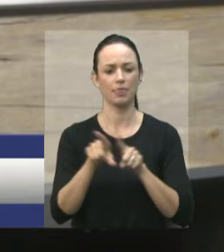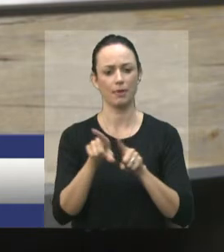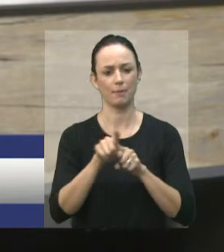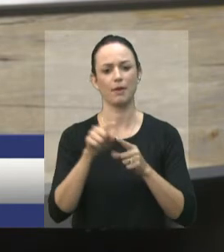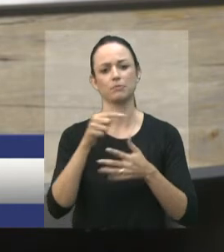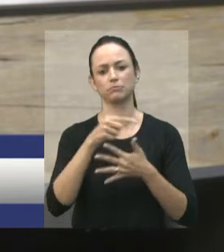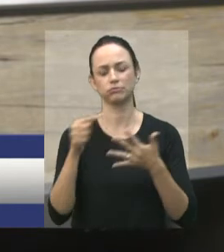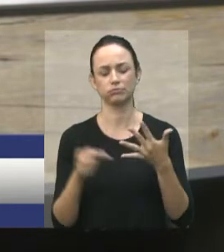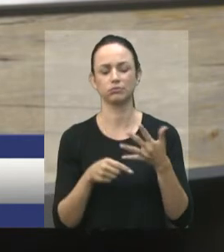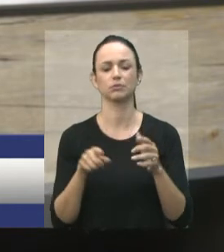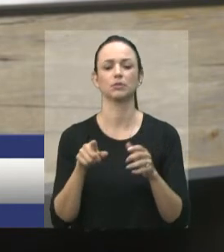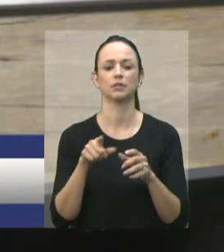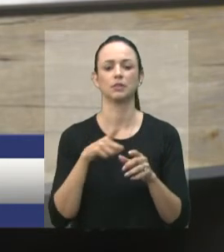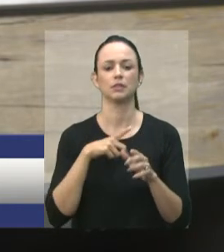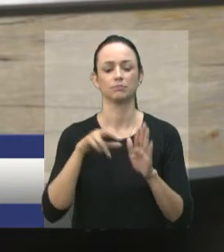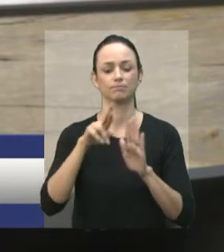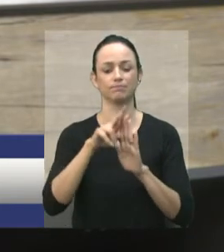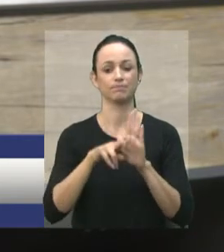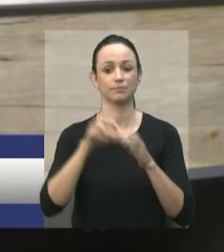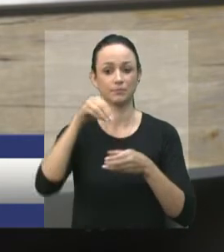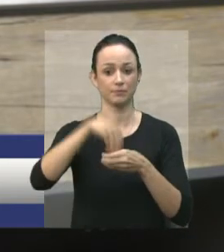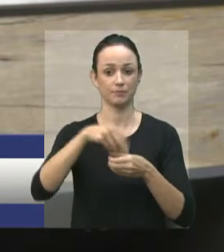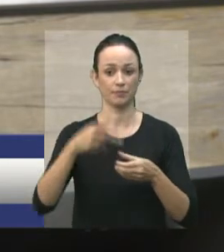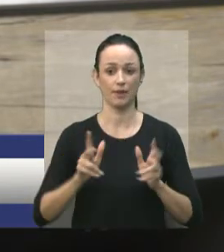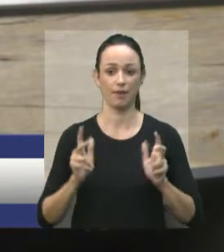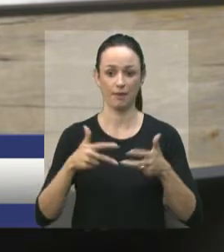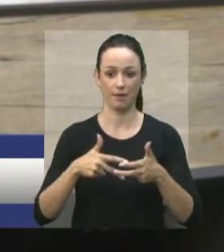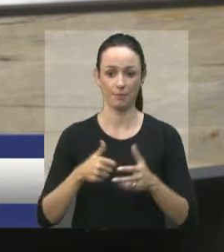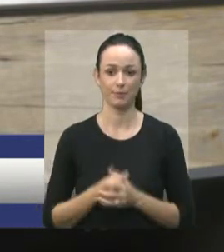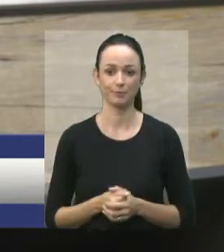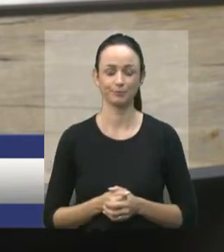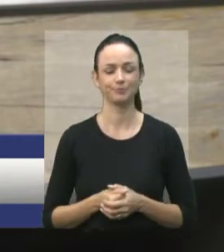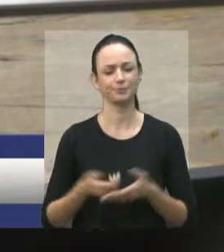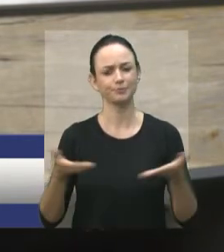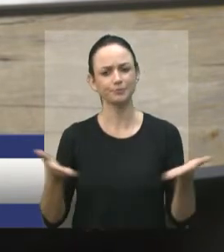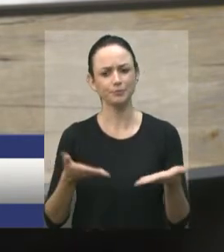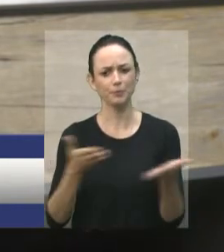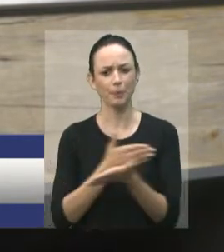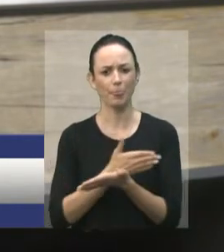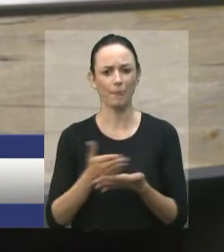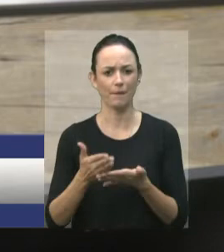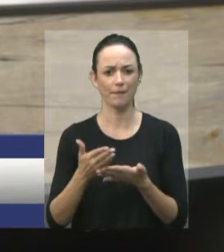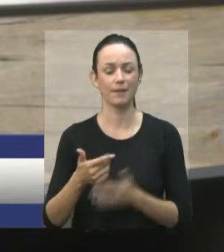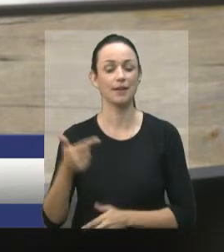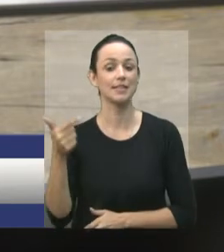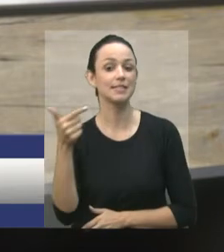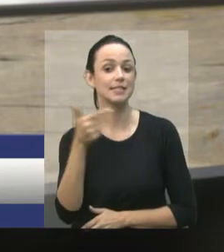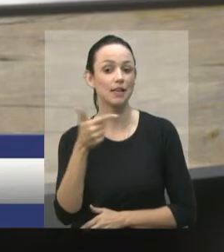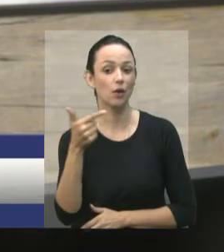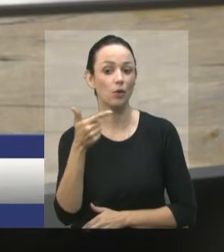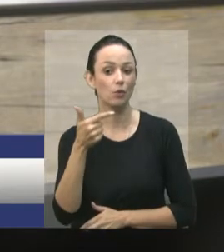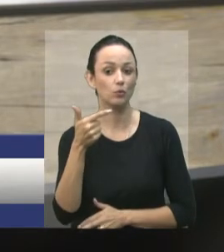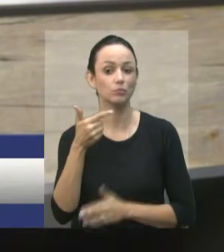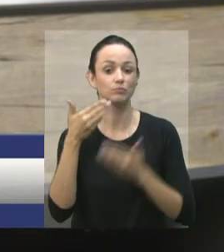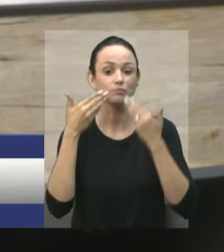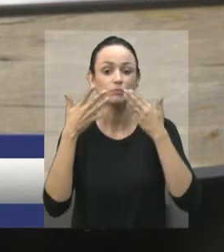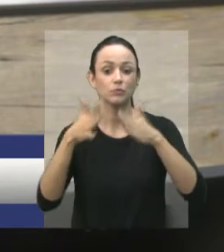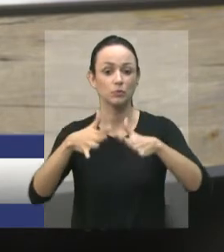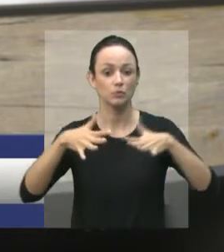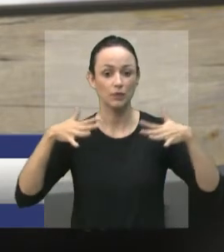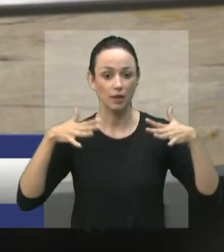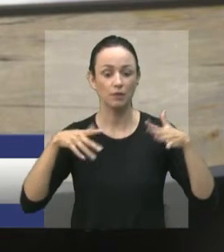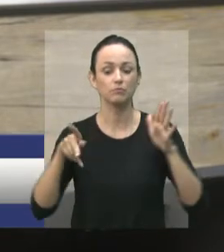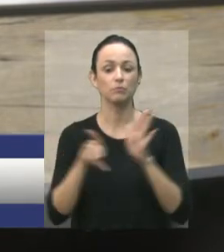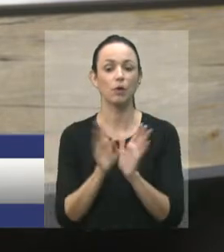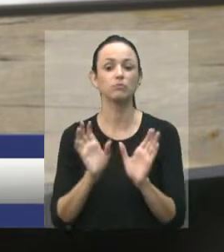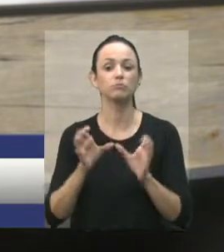do Regimento Interno da Câmara Municipal de Jaú, vamos dar início à segunda audiência pública da Comissão de Finanças,